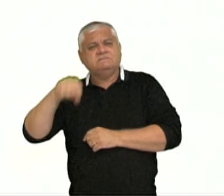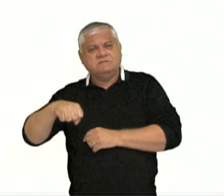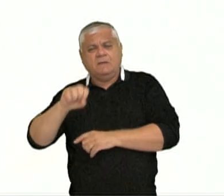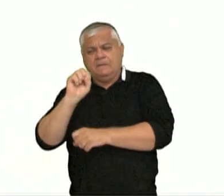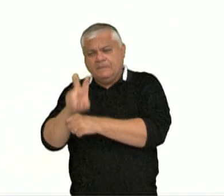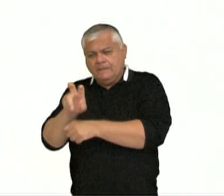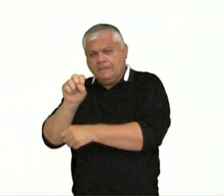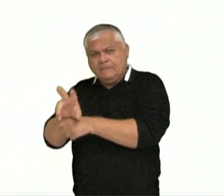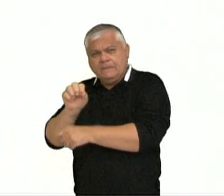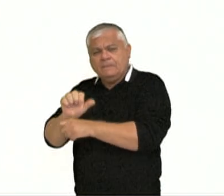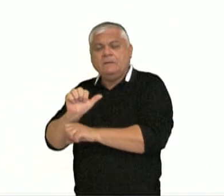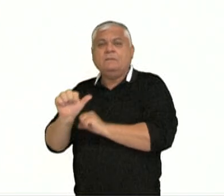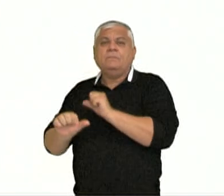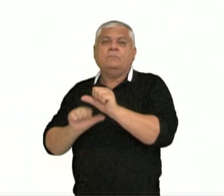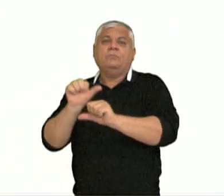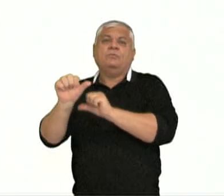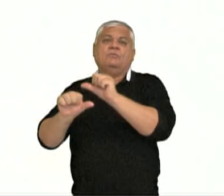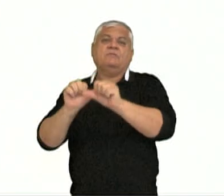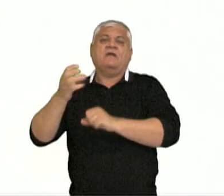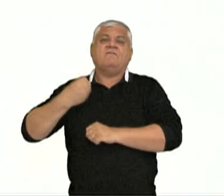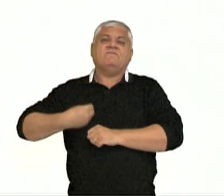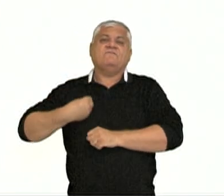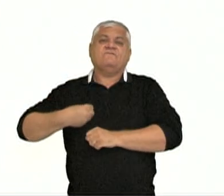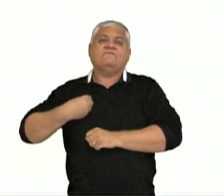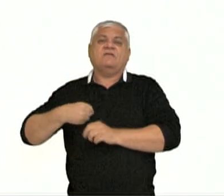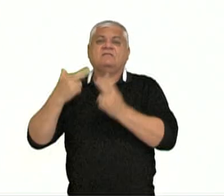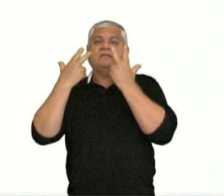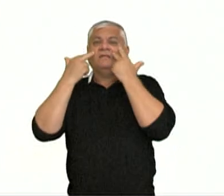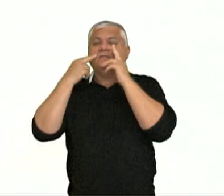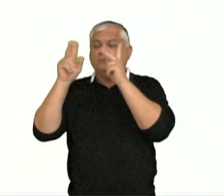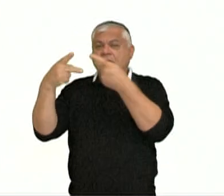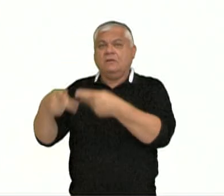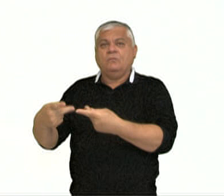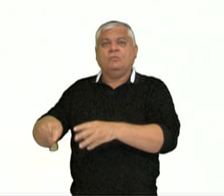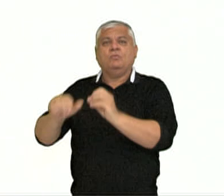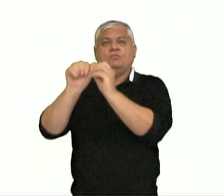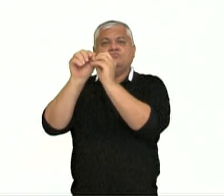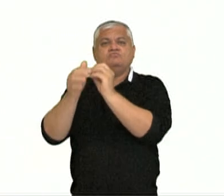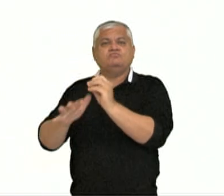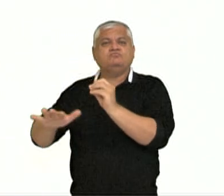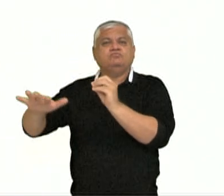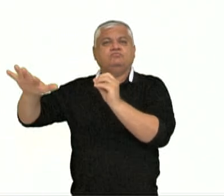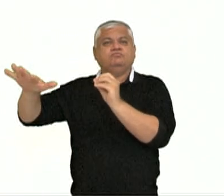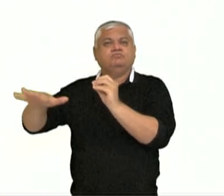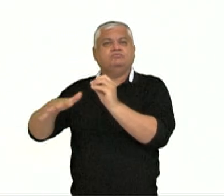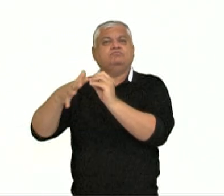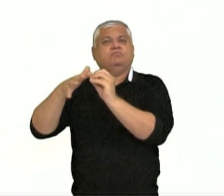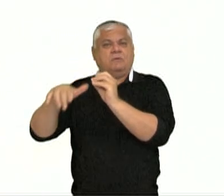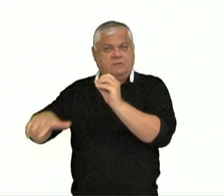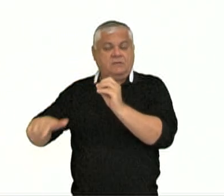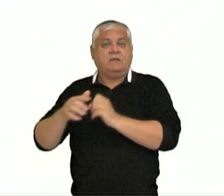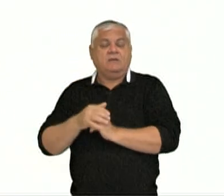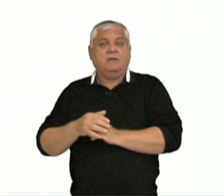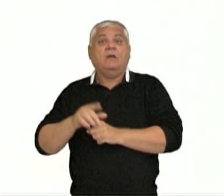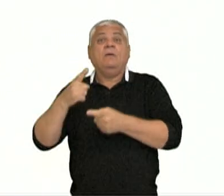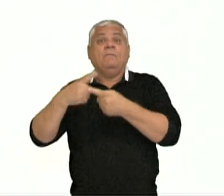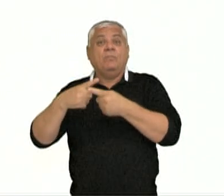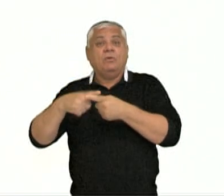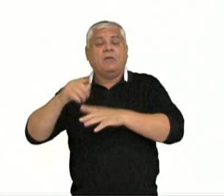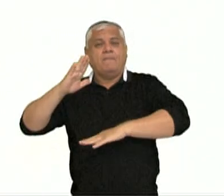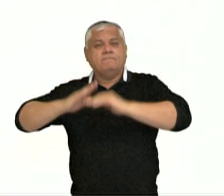de modificação do equilíbrio natural nos oceanos. Mas por quê, né? Diversas